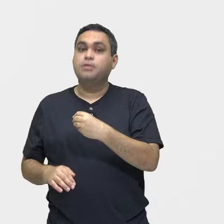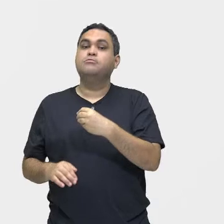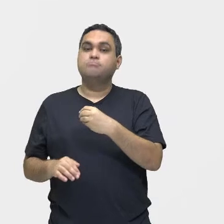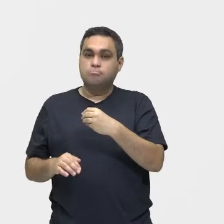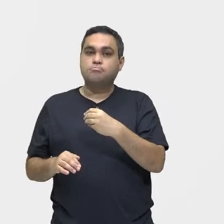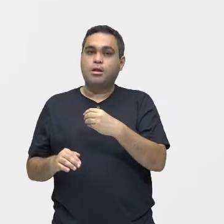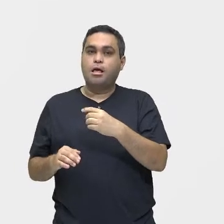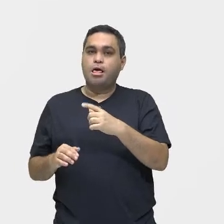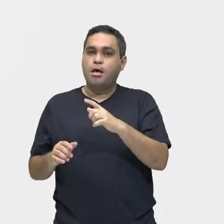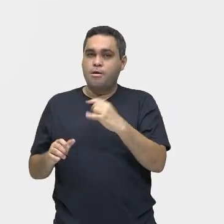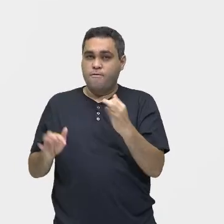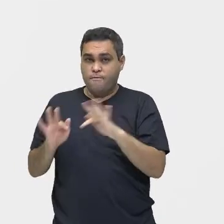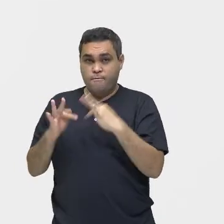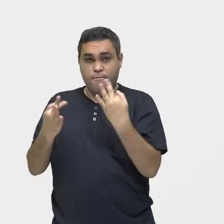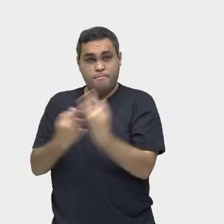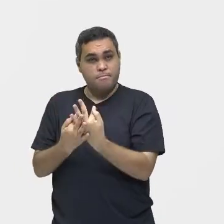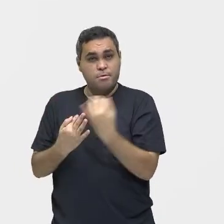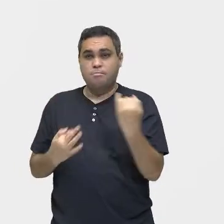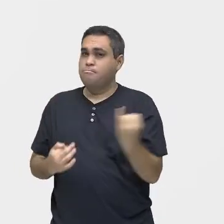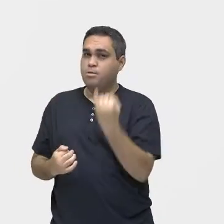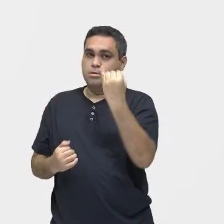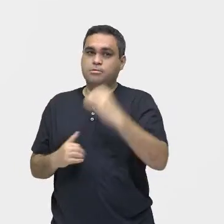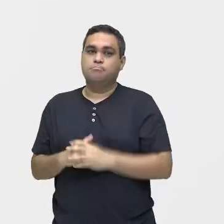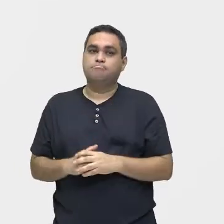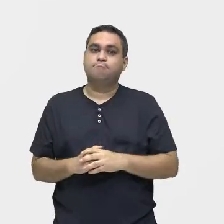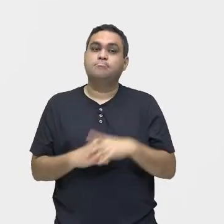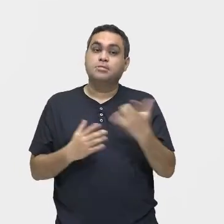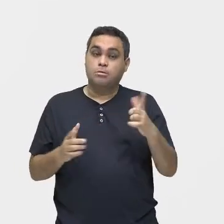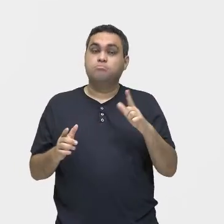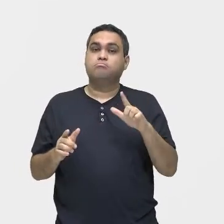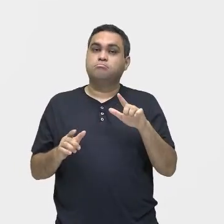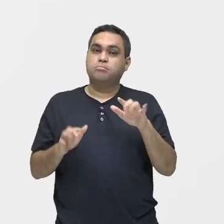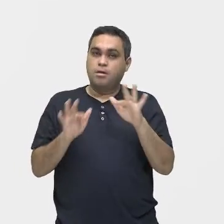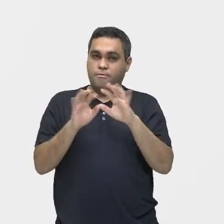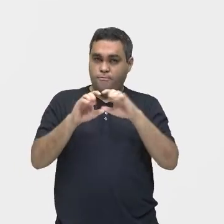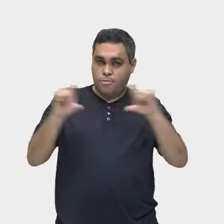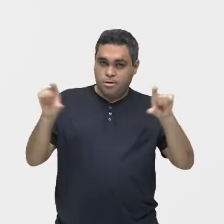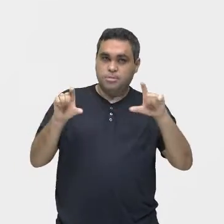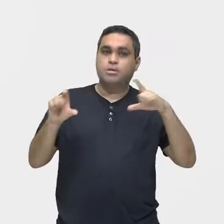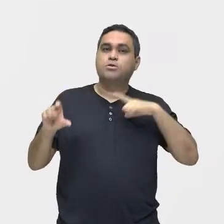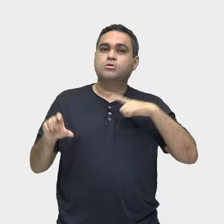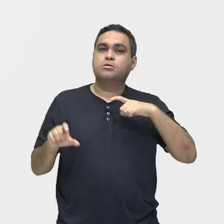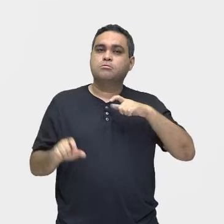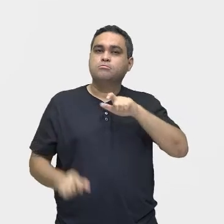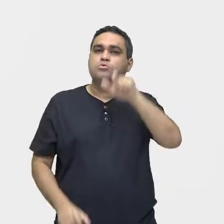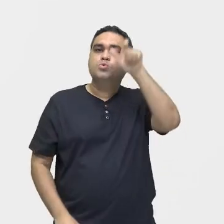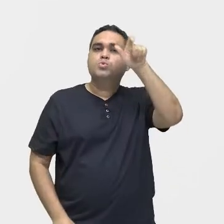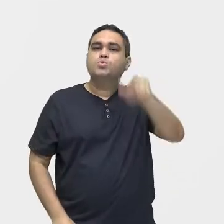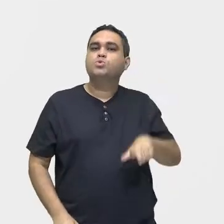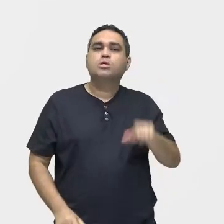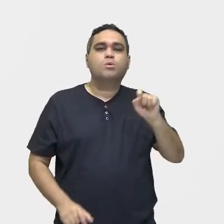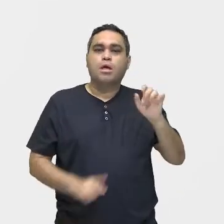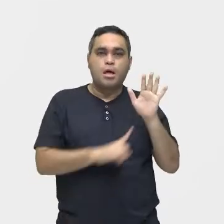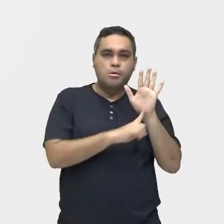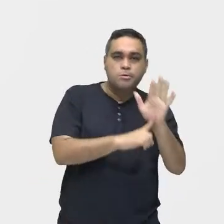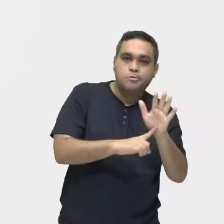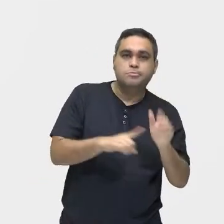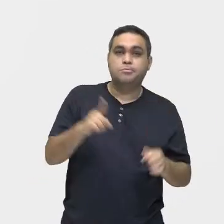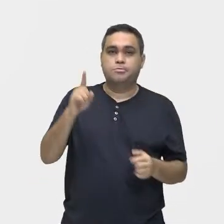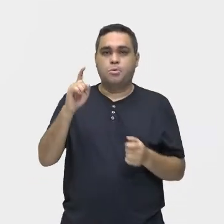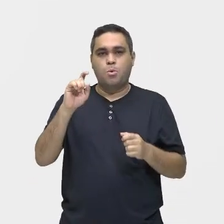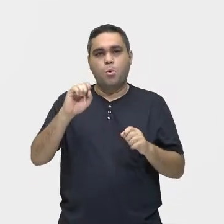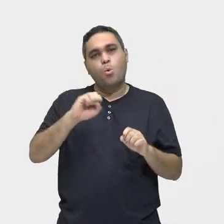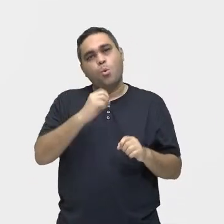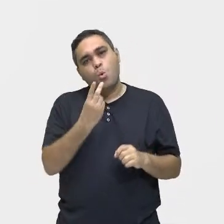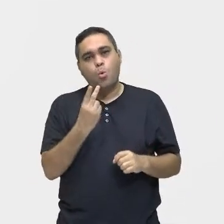tem-se sujeito, temos a letra A, B, C, D. Vocês vão analisar essa oração, esse termo, tá bom? E dizer